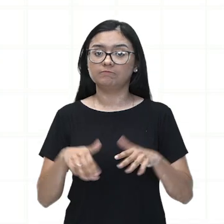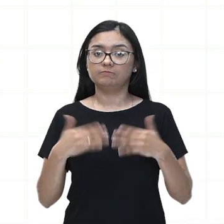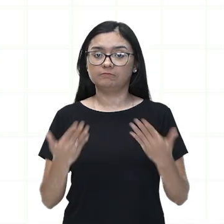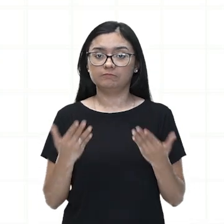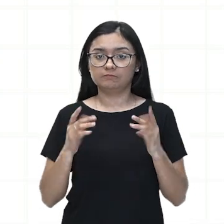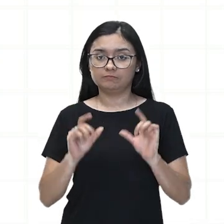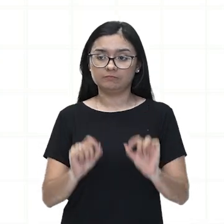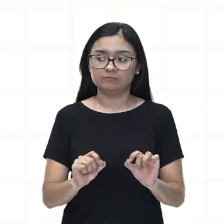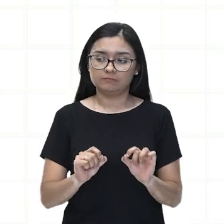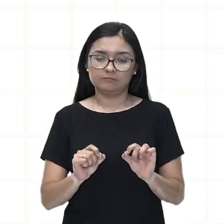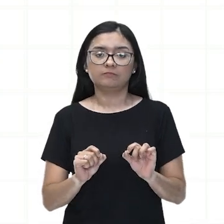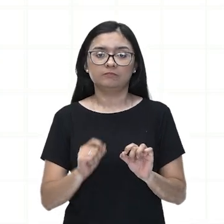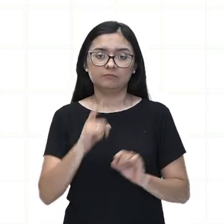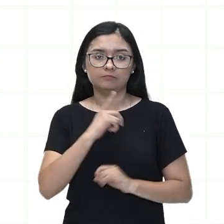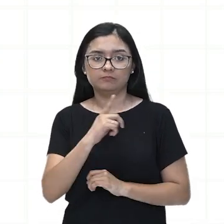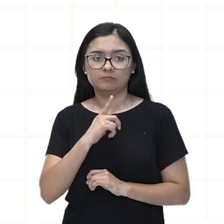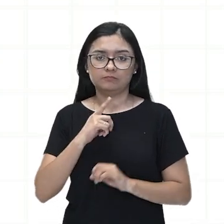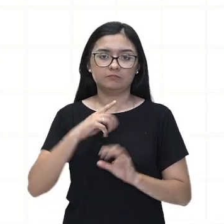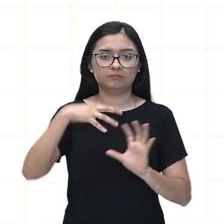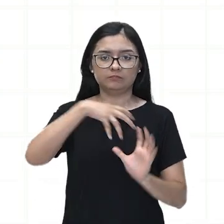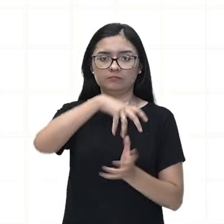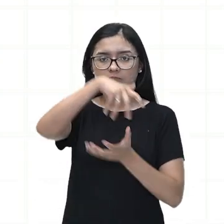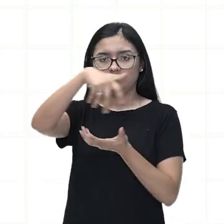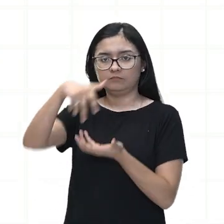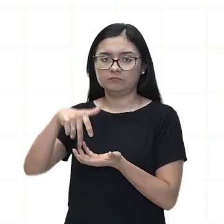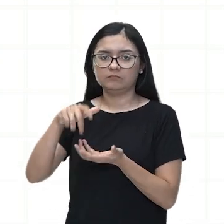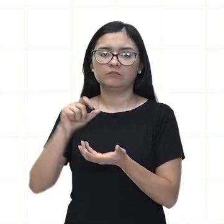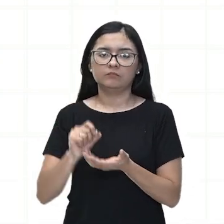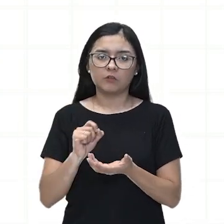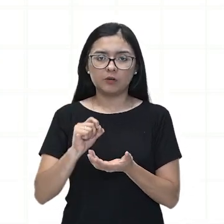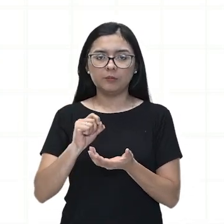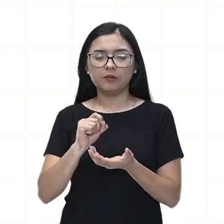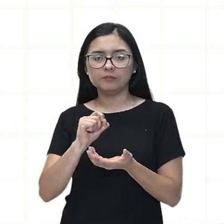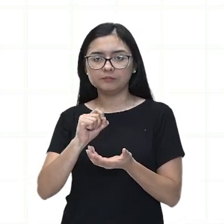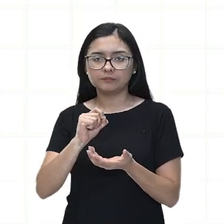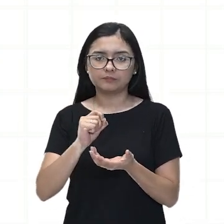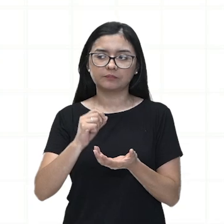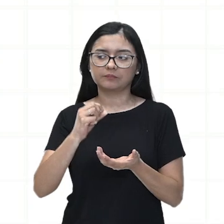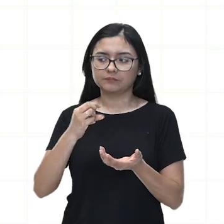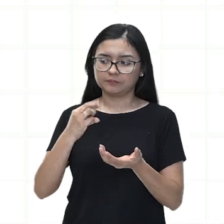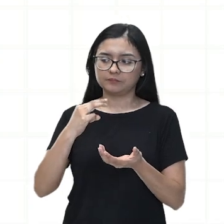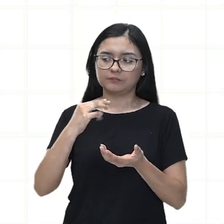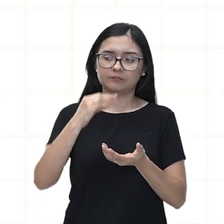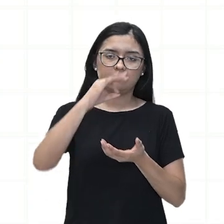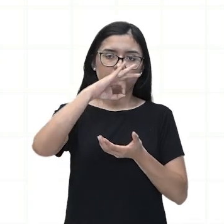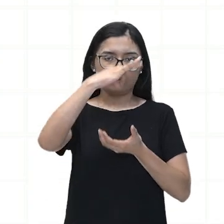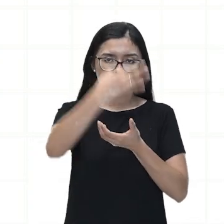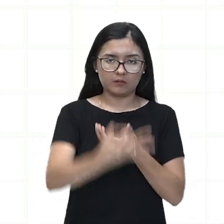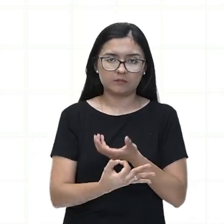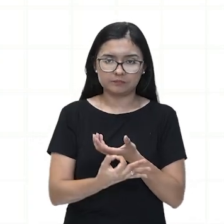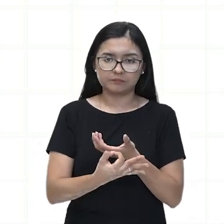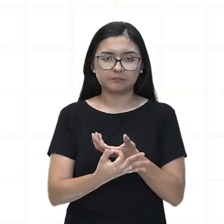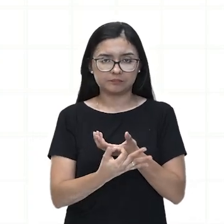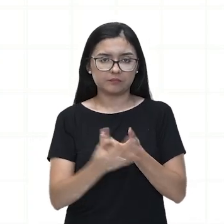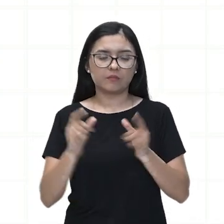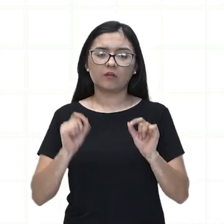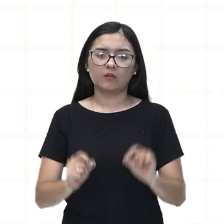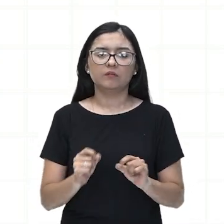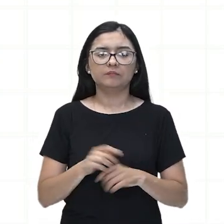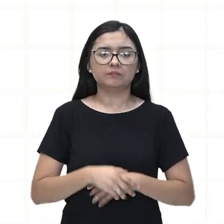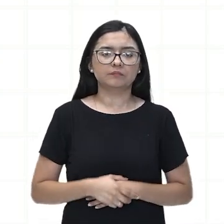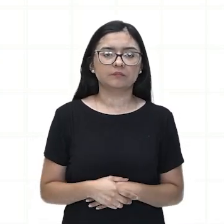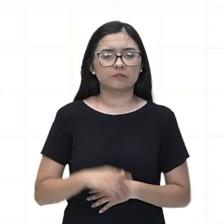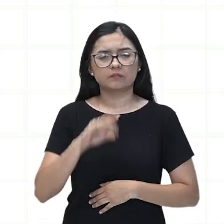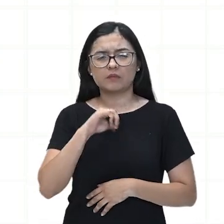Portanto, a longitude zero, que passa pelo Greenwich em Londres, a leste desse marco, conta-se